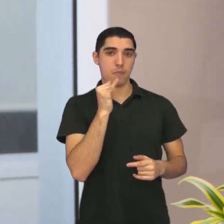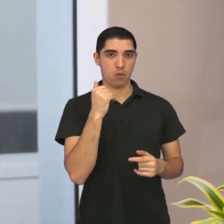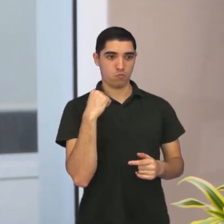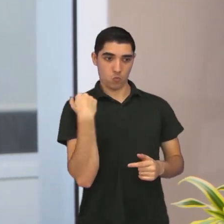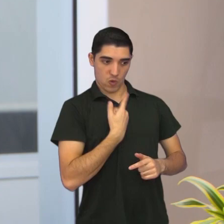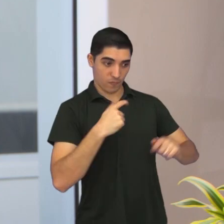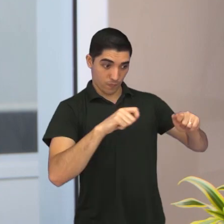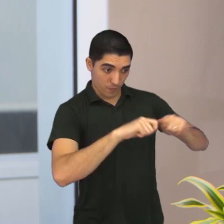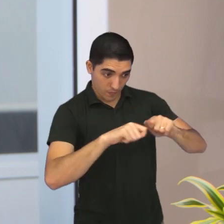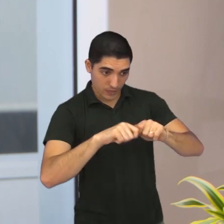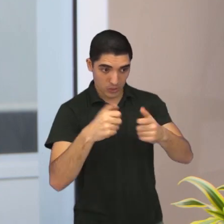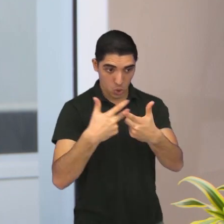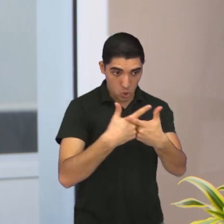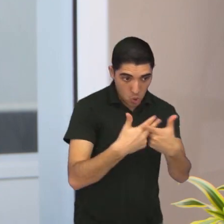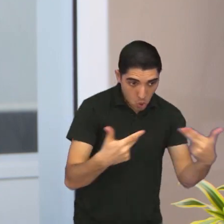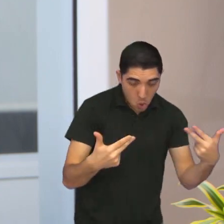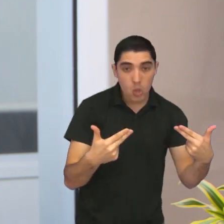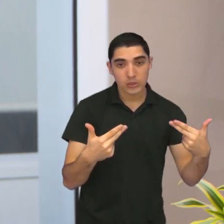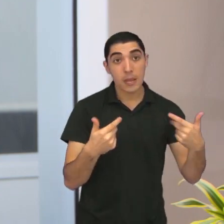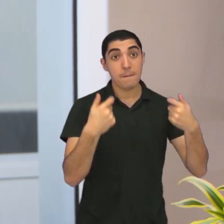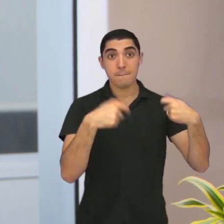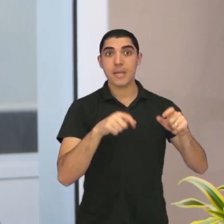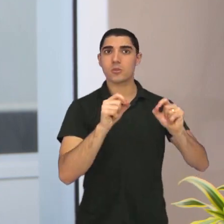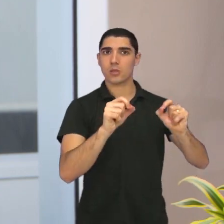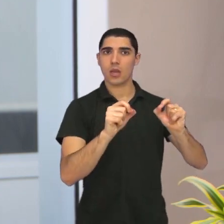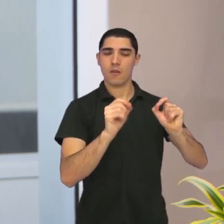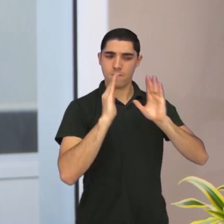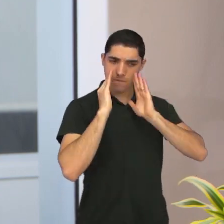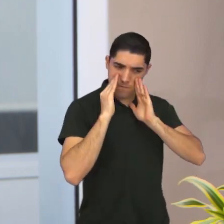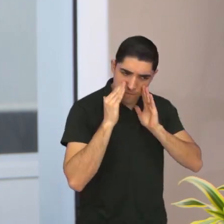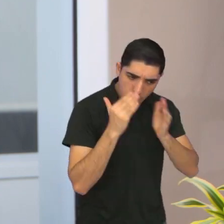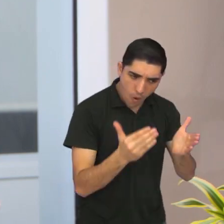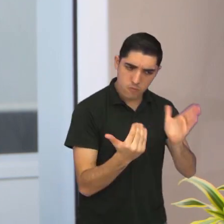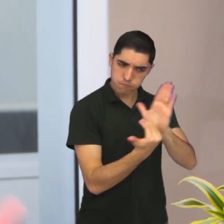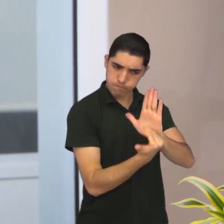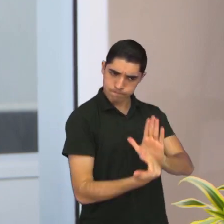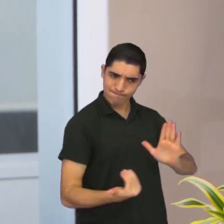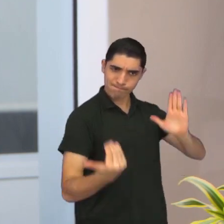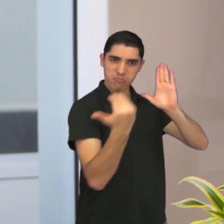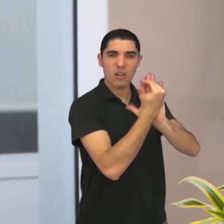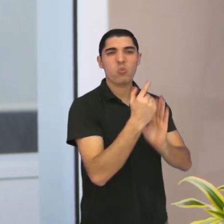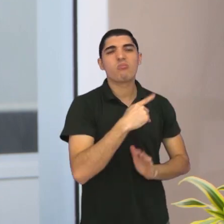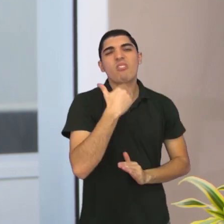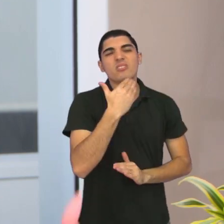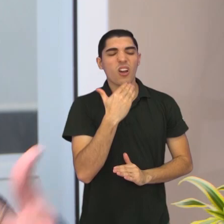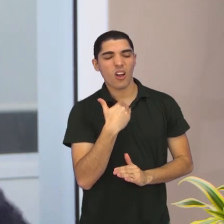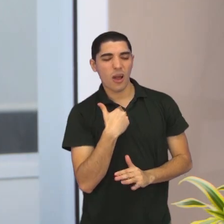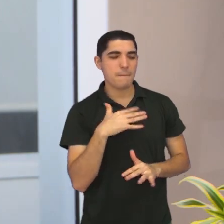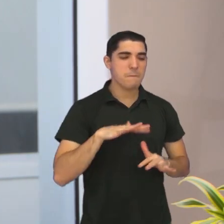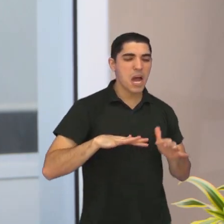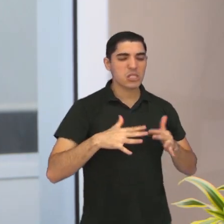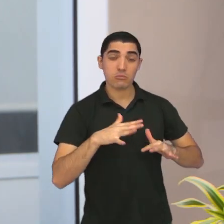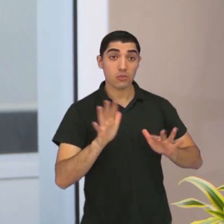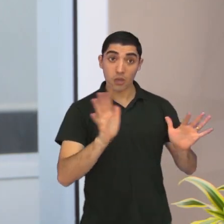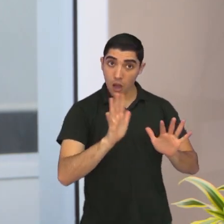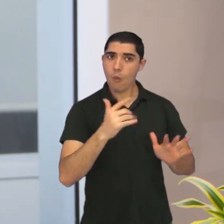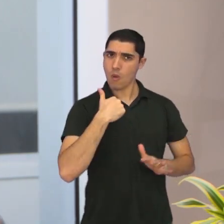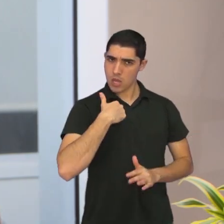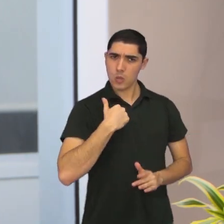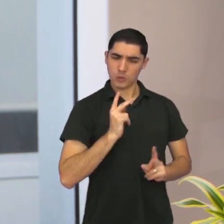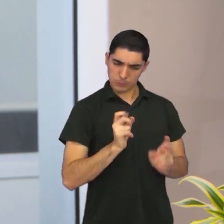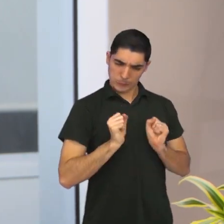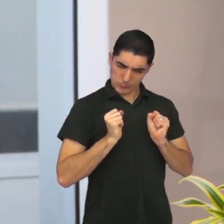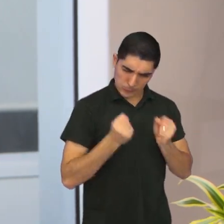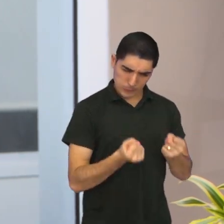tem que fazer, a gente tem que fazer ao máximo, né? Não dá para fazer mais ou menos. Eu me exijo isso, né? Se eu